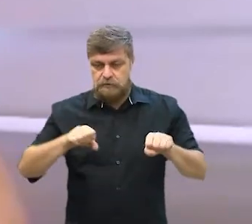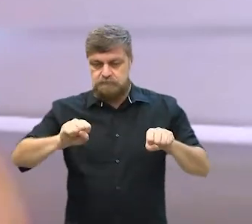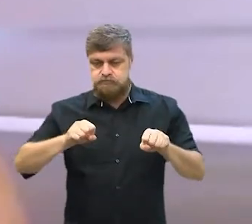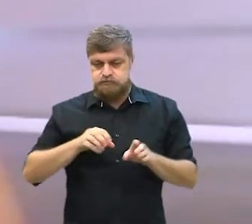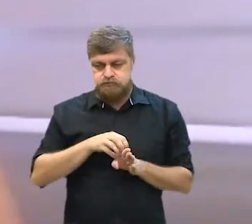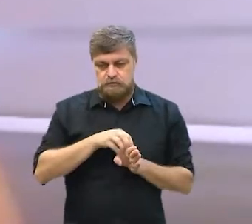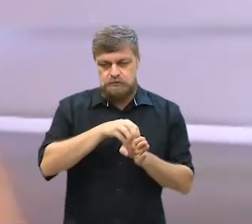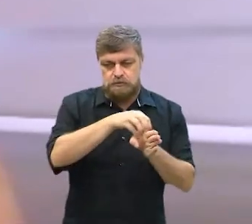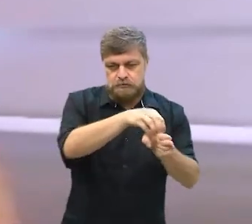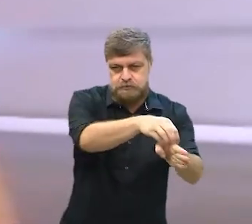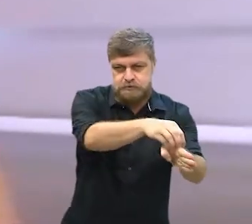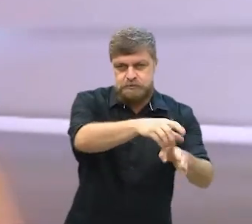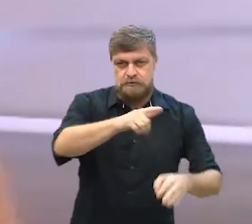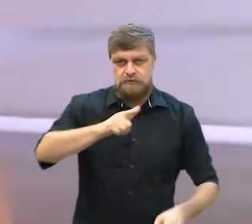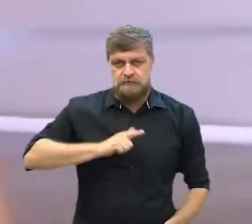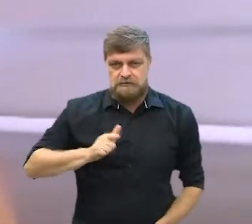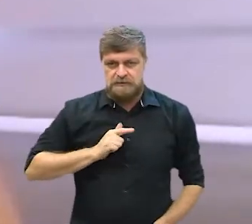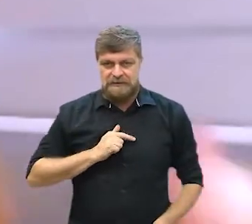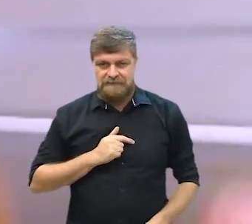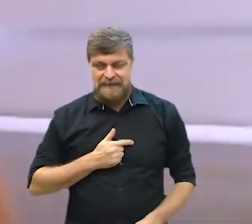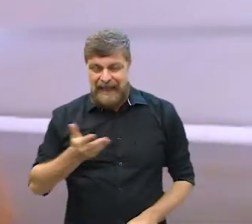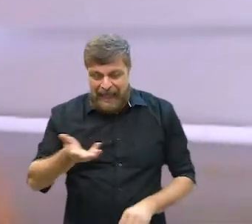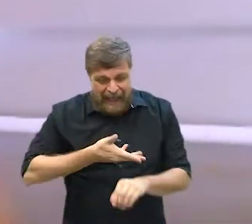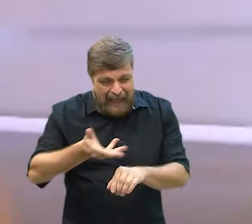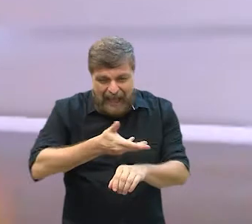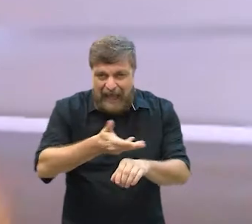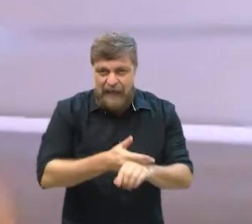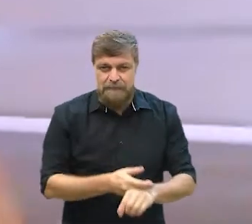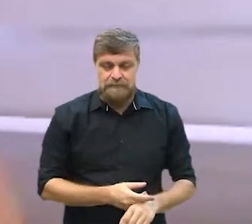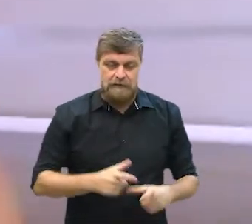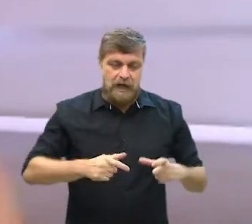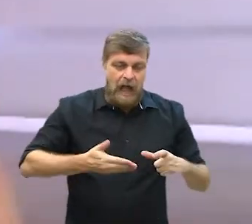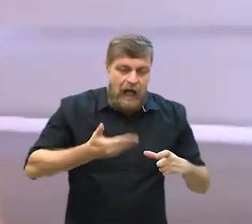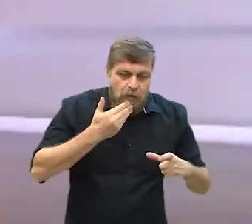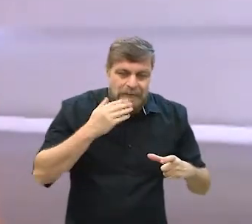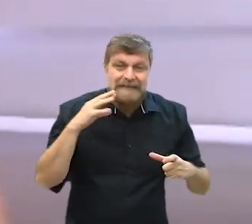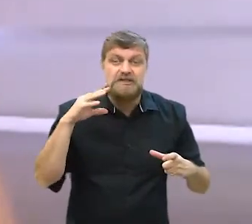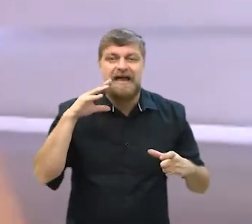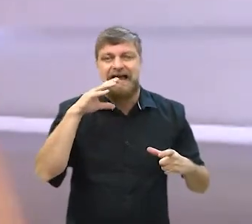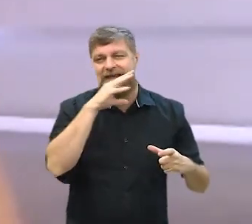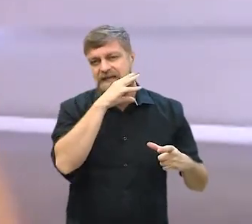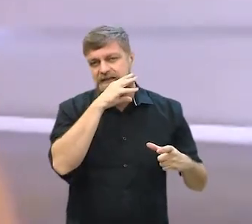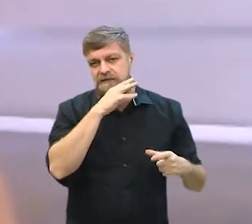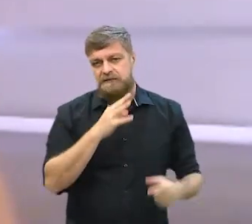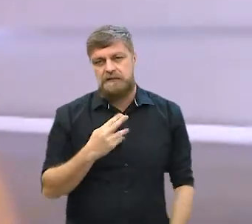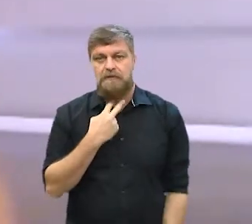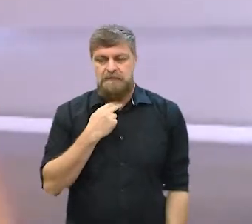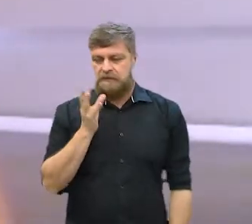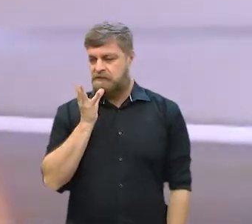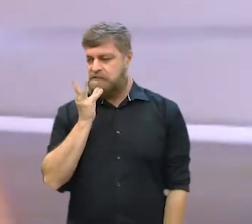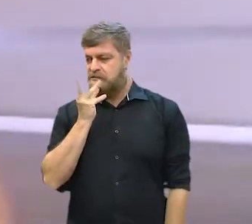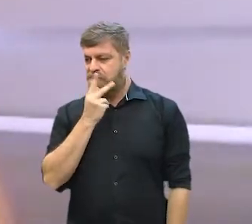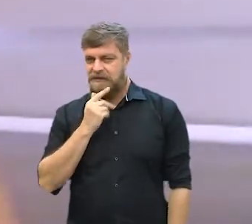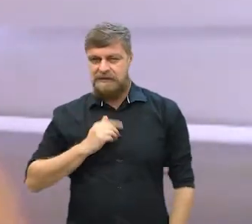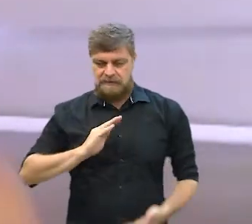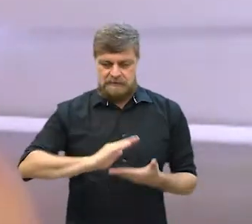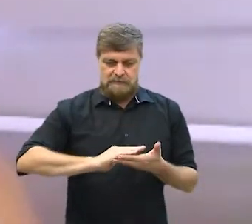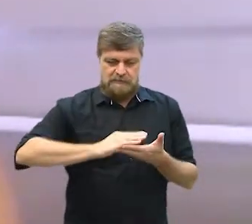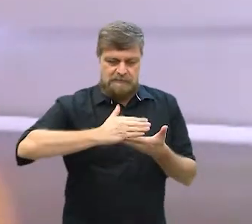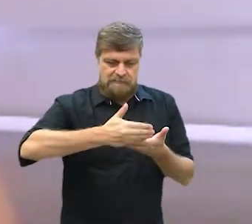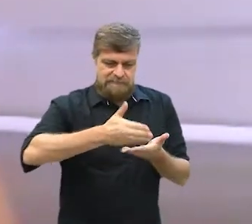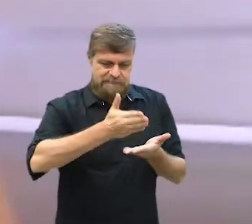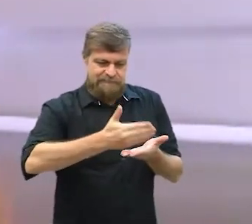entrega, eles aumentaram ou diminuíram raios de entrega para a comida chegar quentinha, eles fizeram investimentos